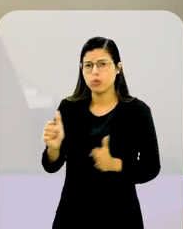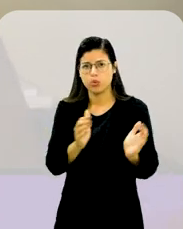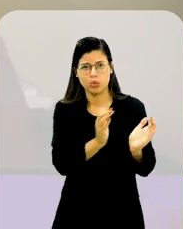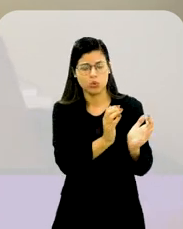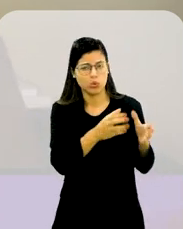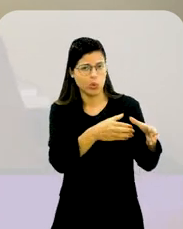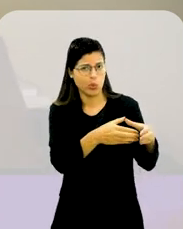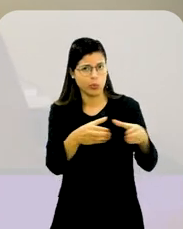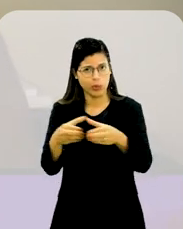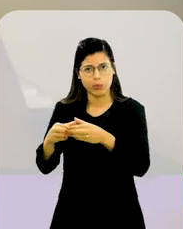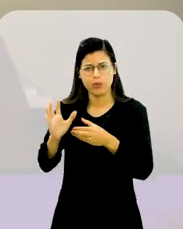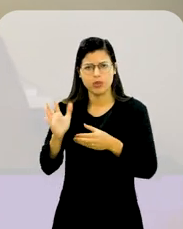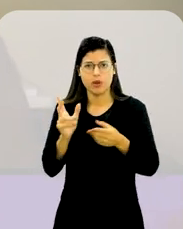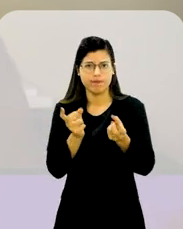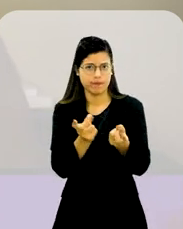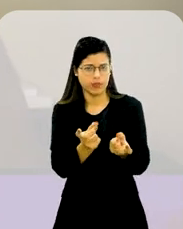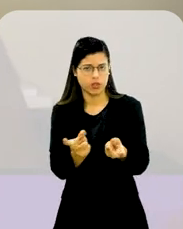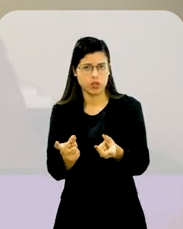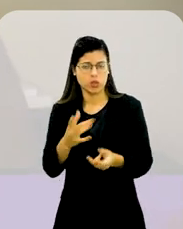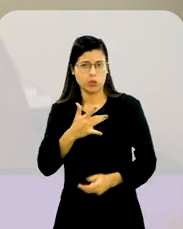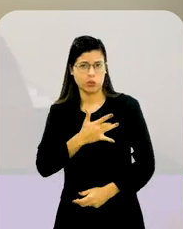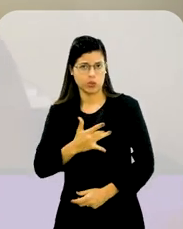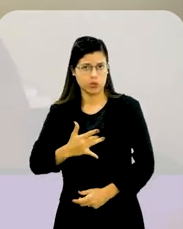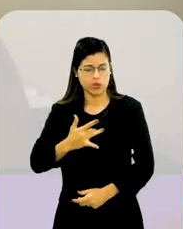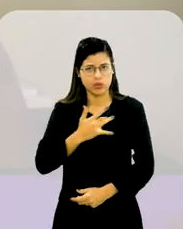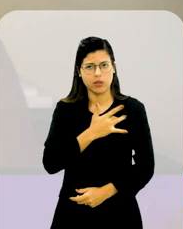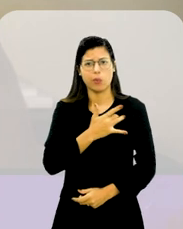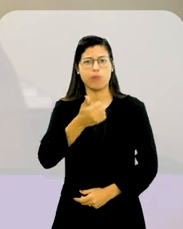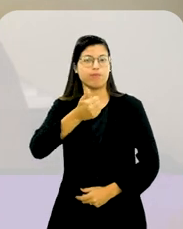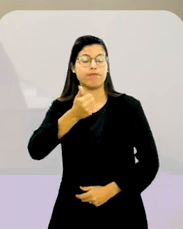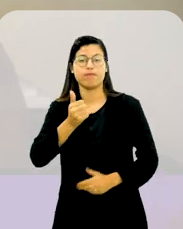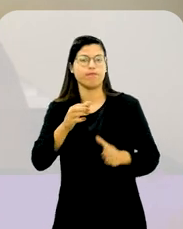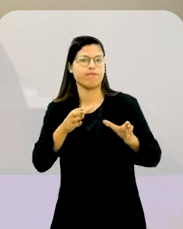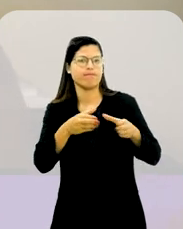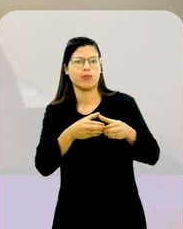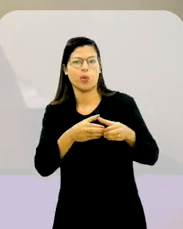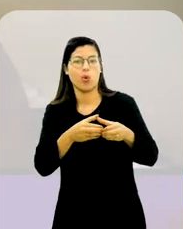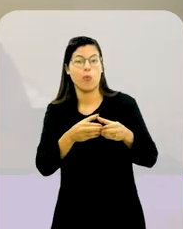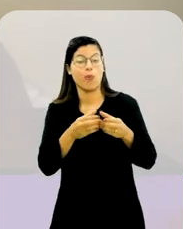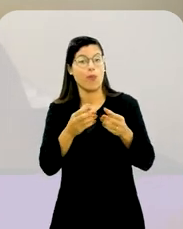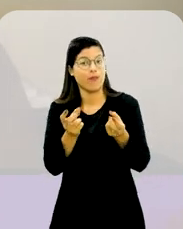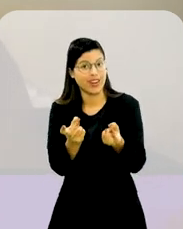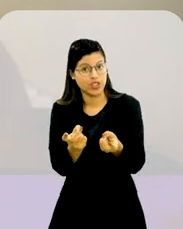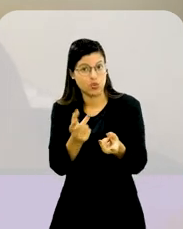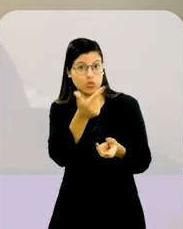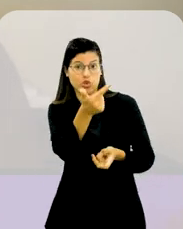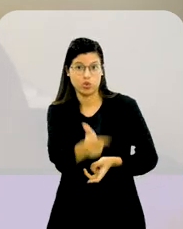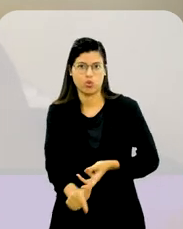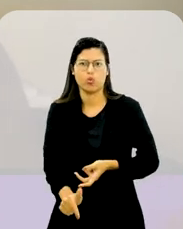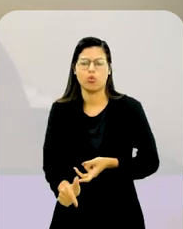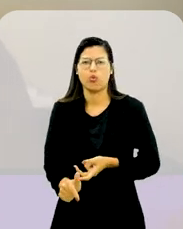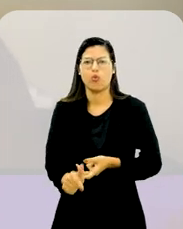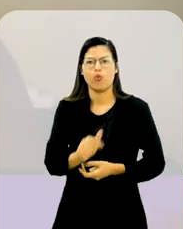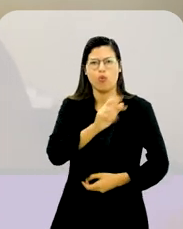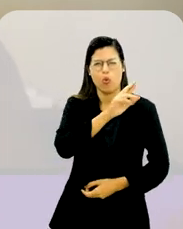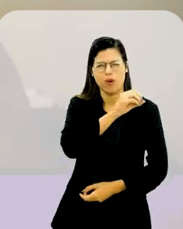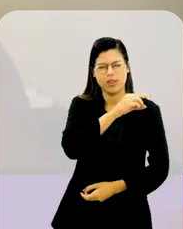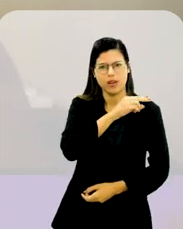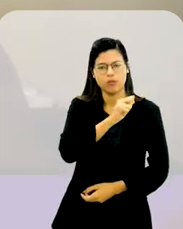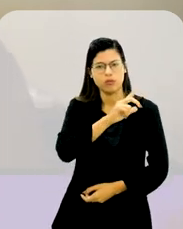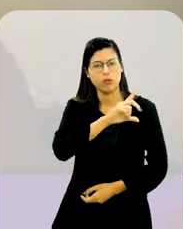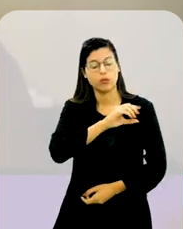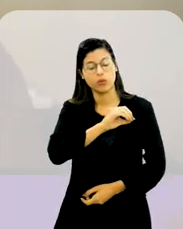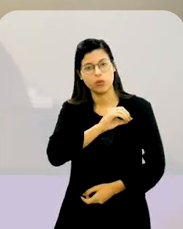clubes também no Brasil já foram vendidos O Cruzeiro é o primeiro clube né que é revendido repassado do Ronaldo